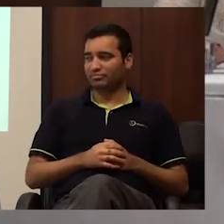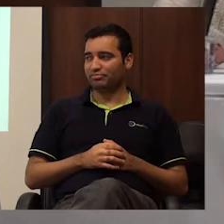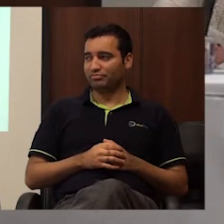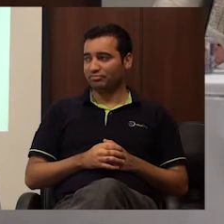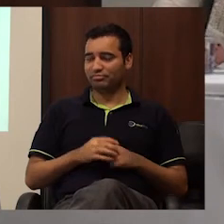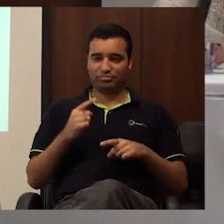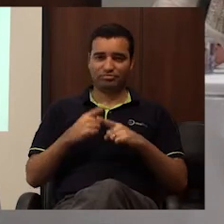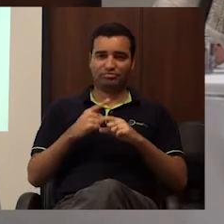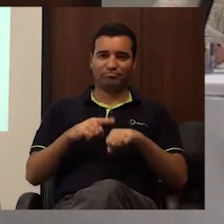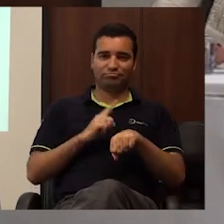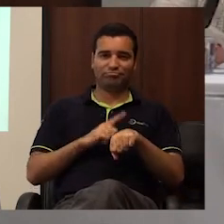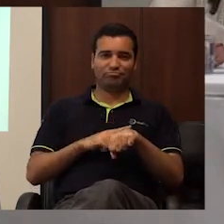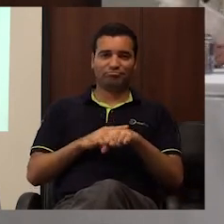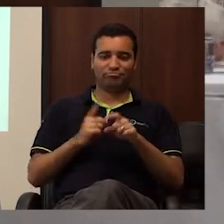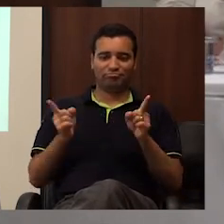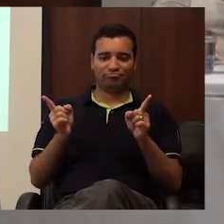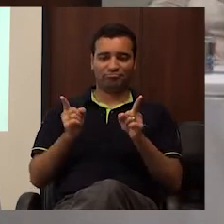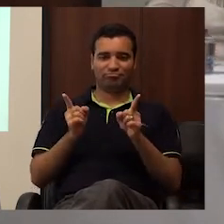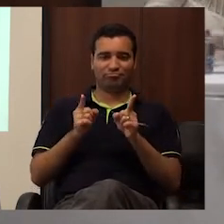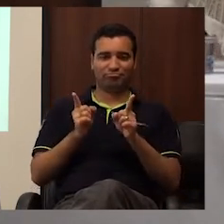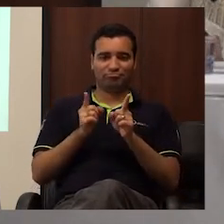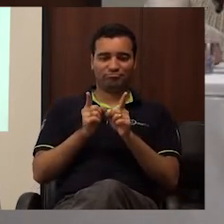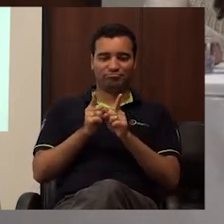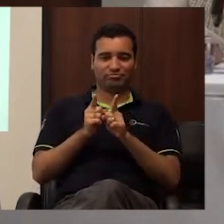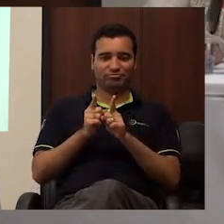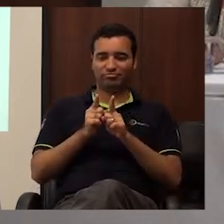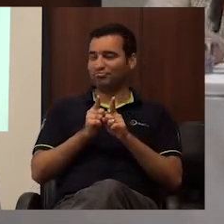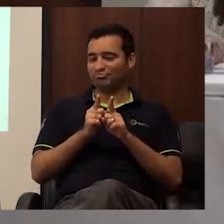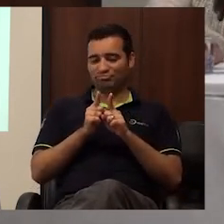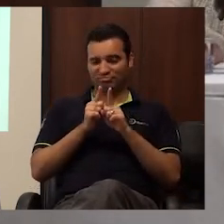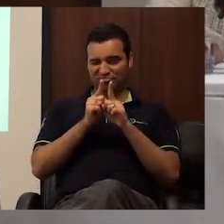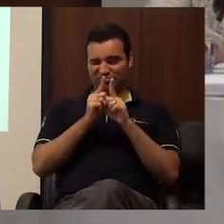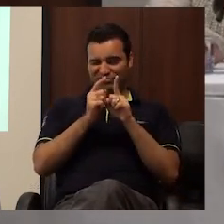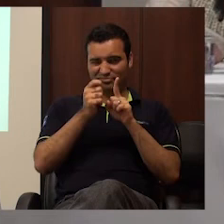porque o tempo já está esgotado, né,